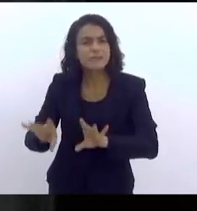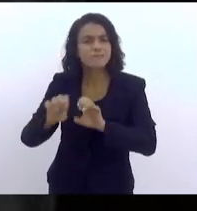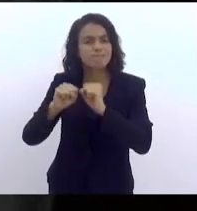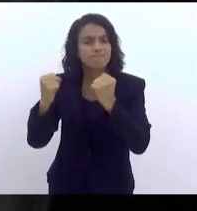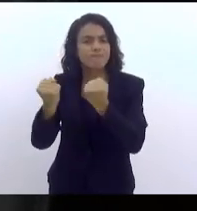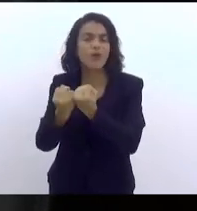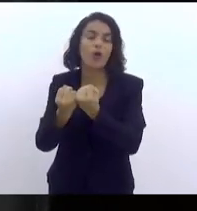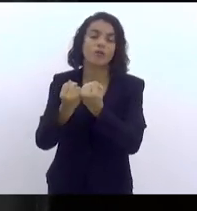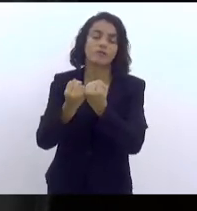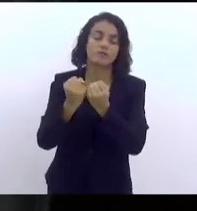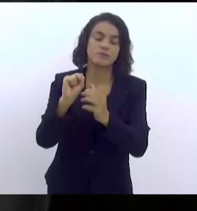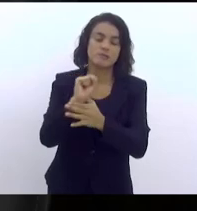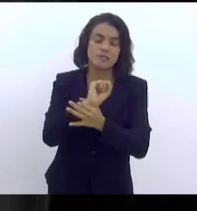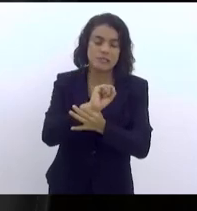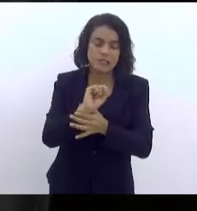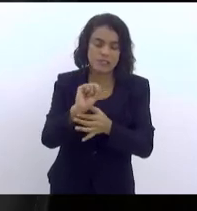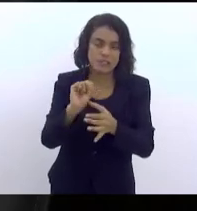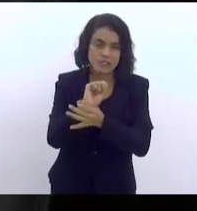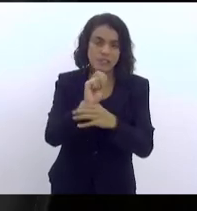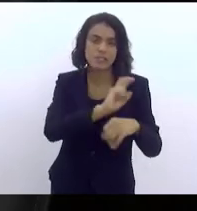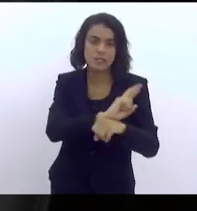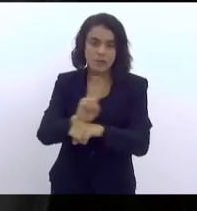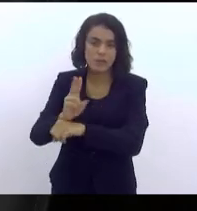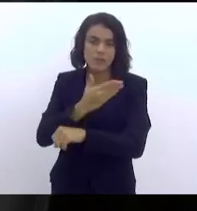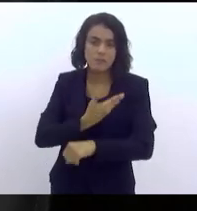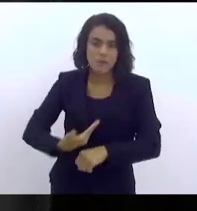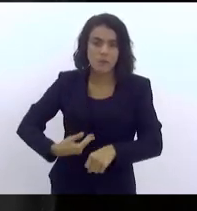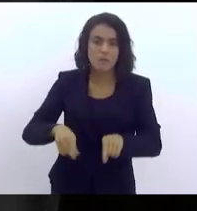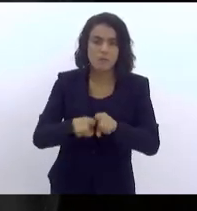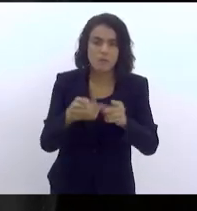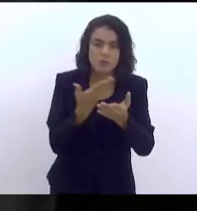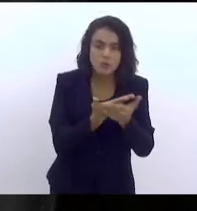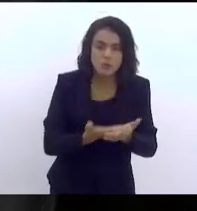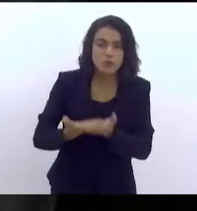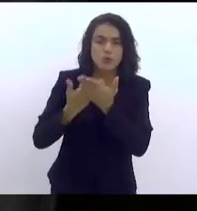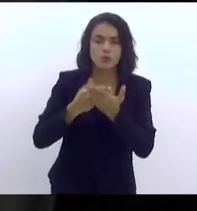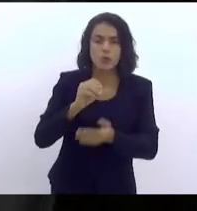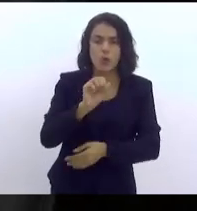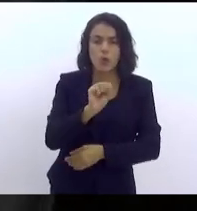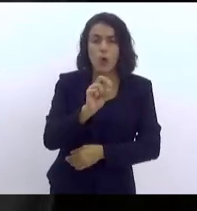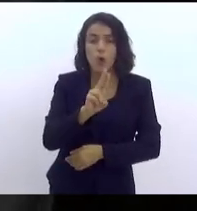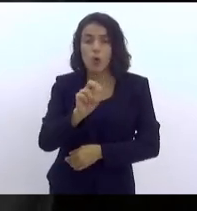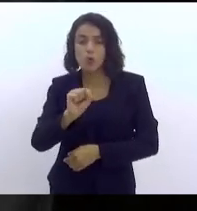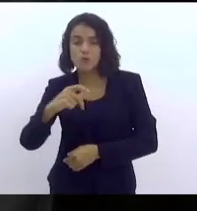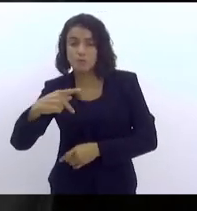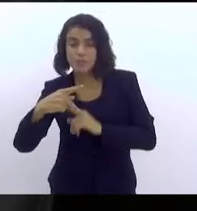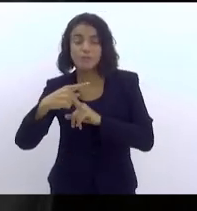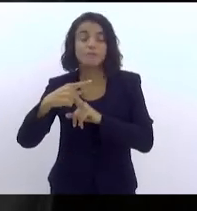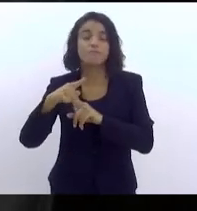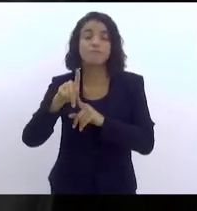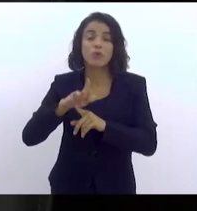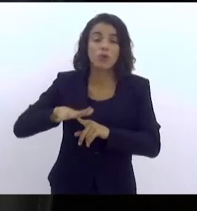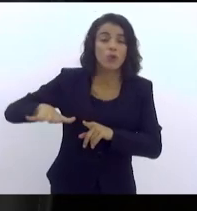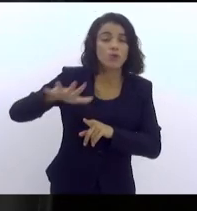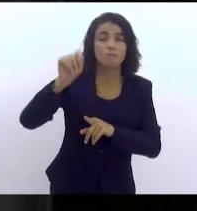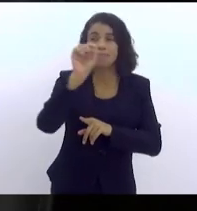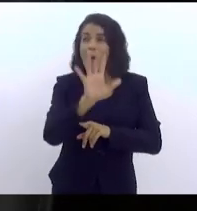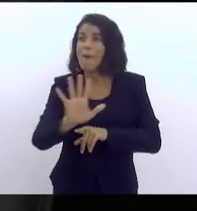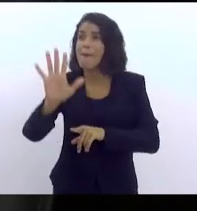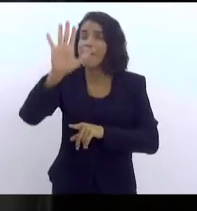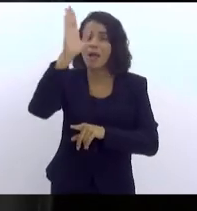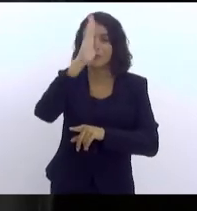pública e do núcleo de estudo sobre violência da USP todas as regiões do país